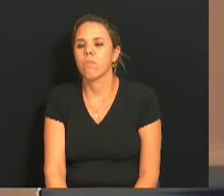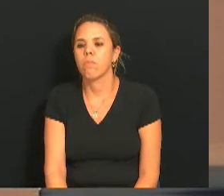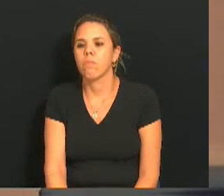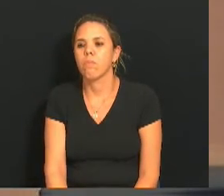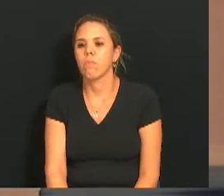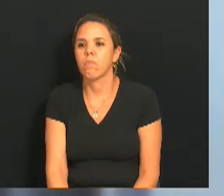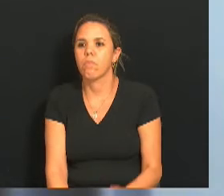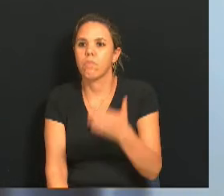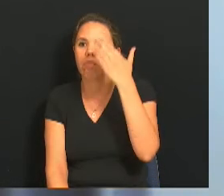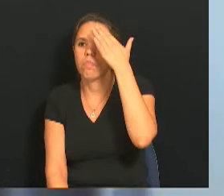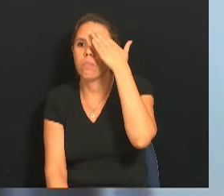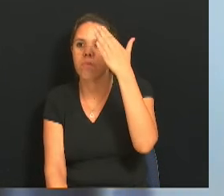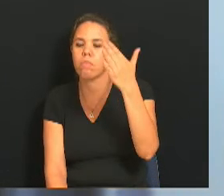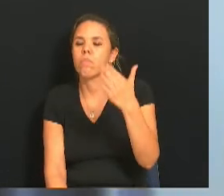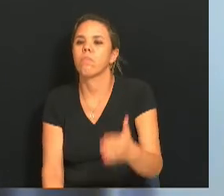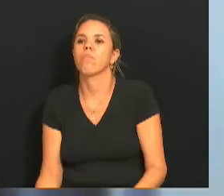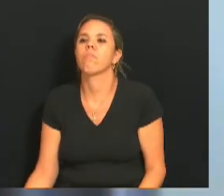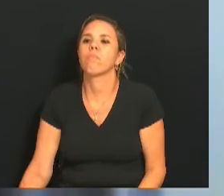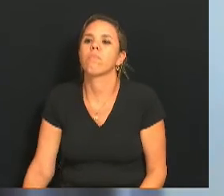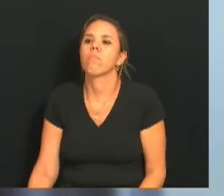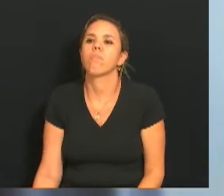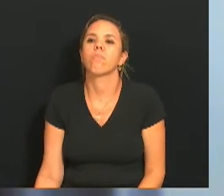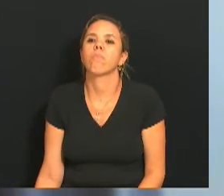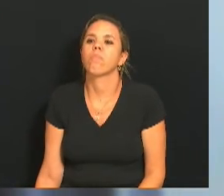Obrigado, Gustavo.